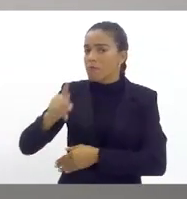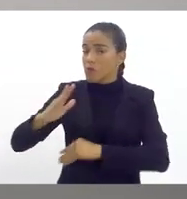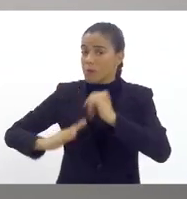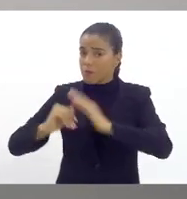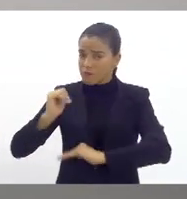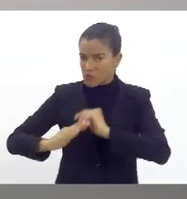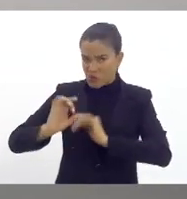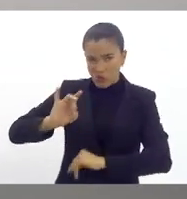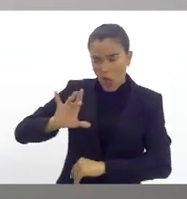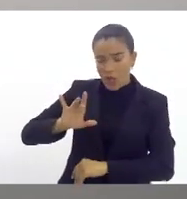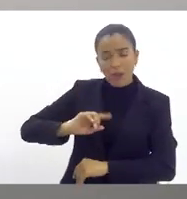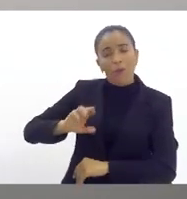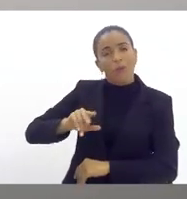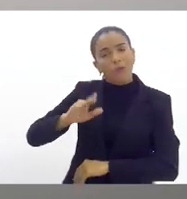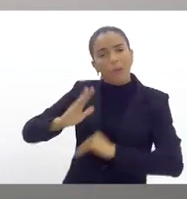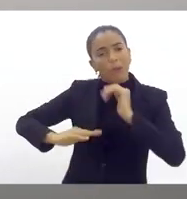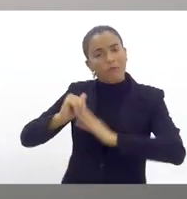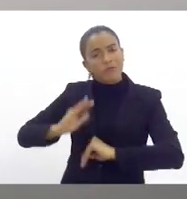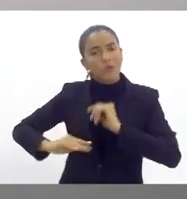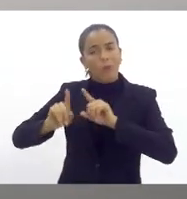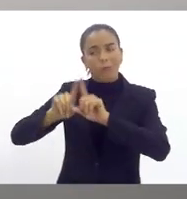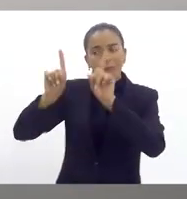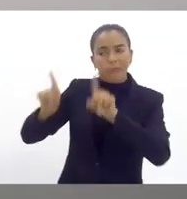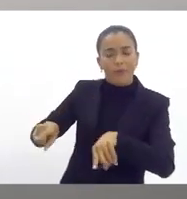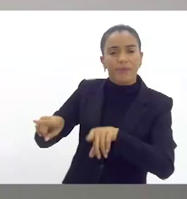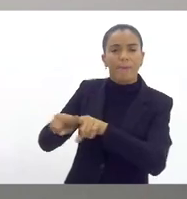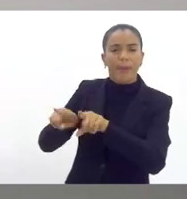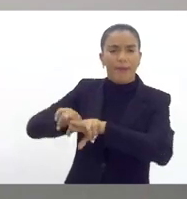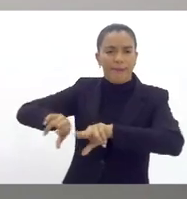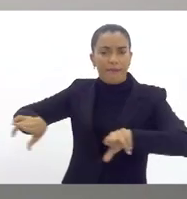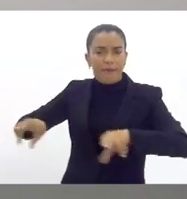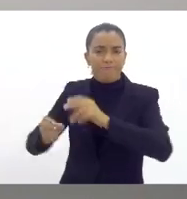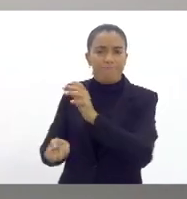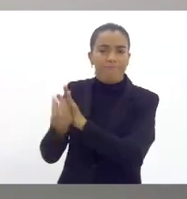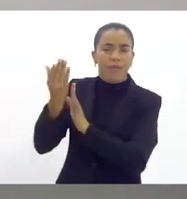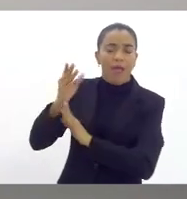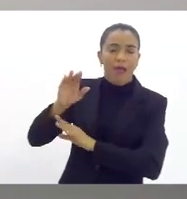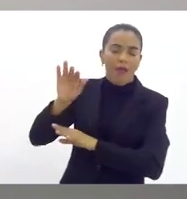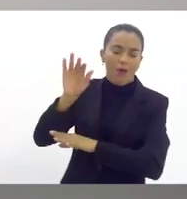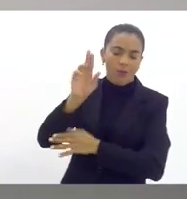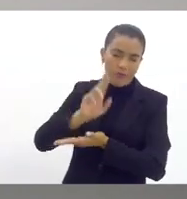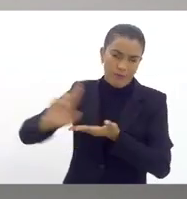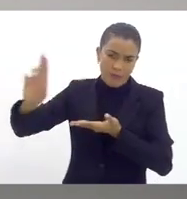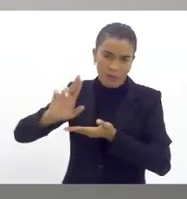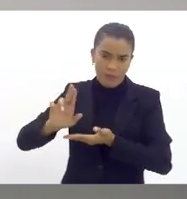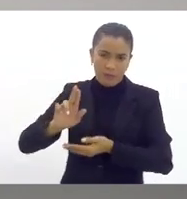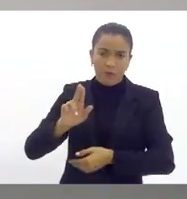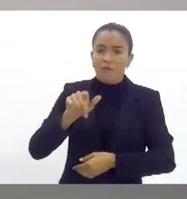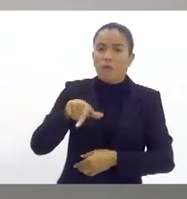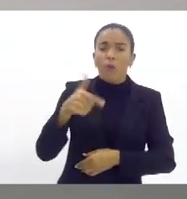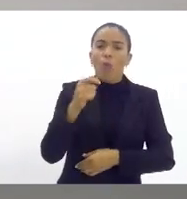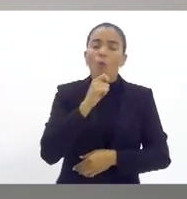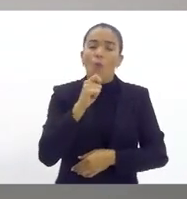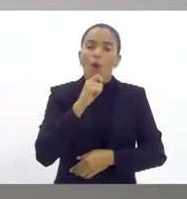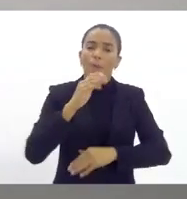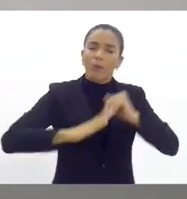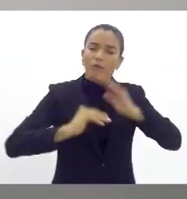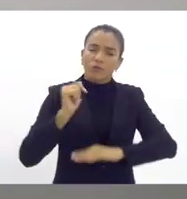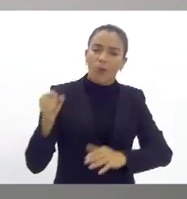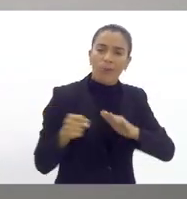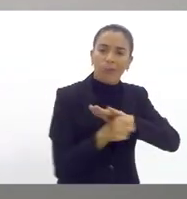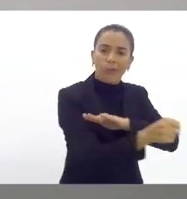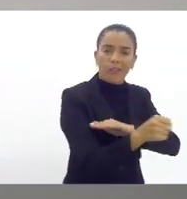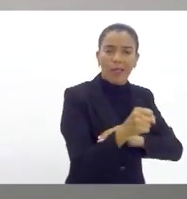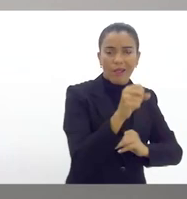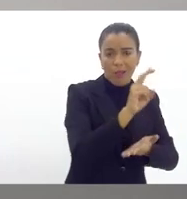não só dos professores mas de todo o corpo que constrói a universidade porque quando você não tem que ter o profissional dentro da Universidade